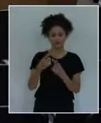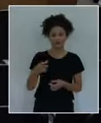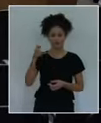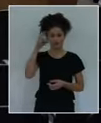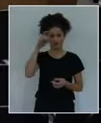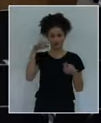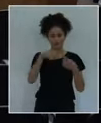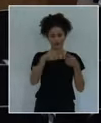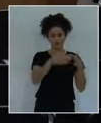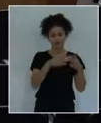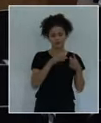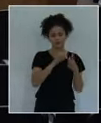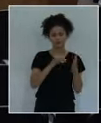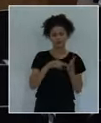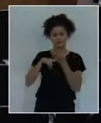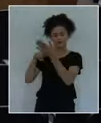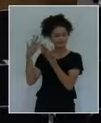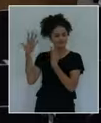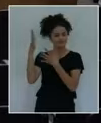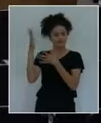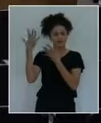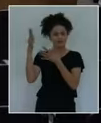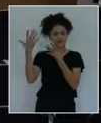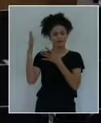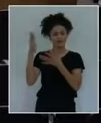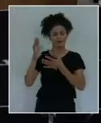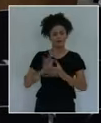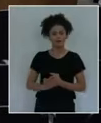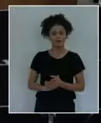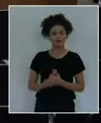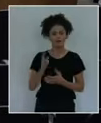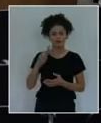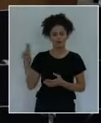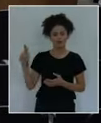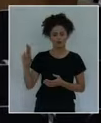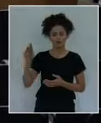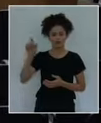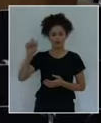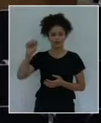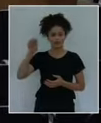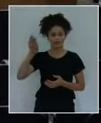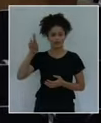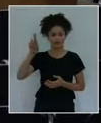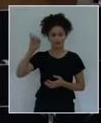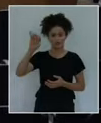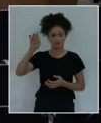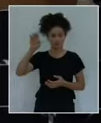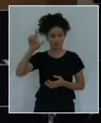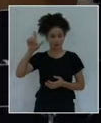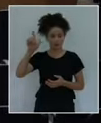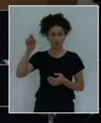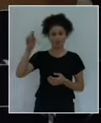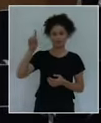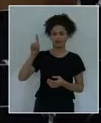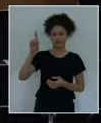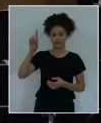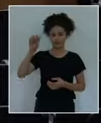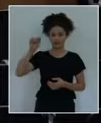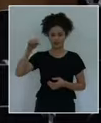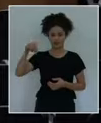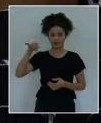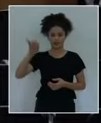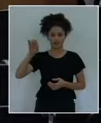Moreira, requer envio de ofício e congratulações ao senhor Gabriel Chaves Daniel pela realização do pré-carnaval na